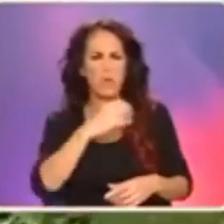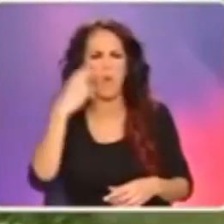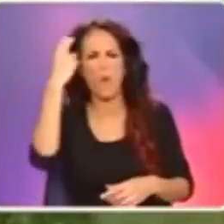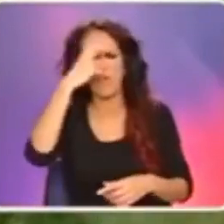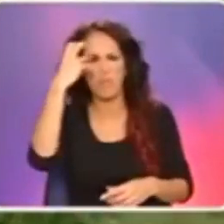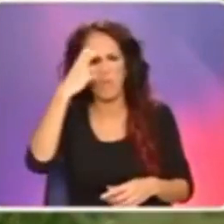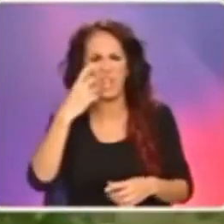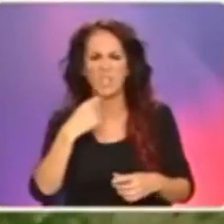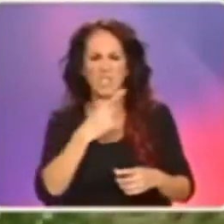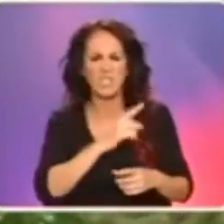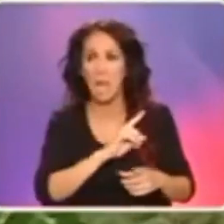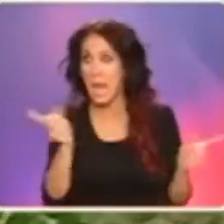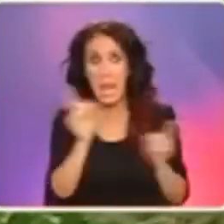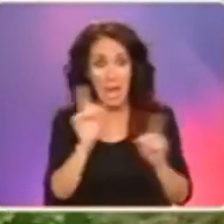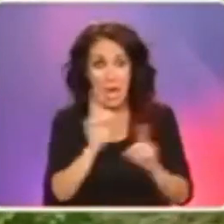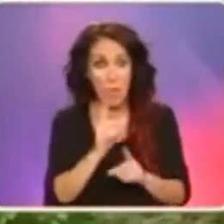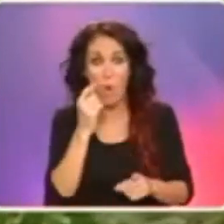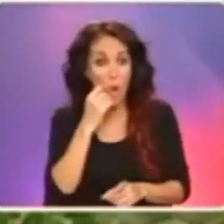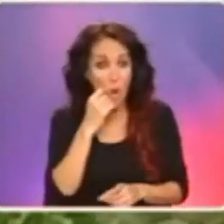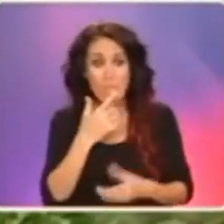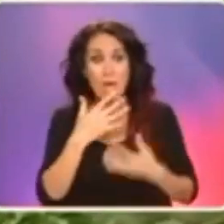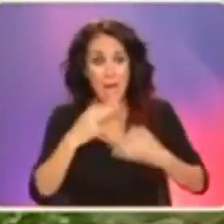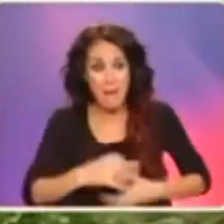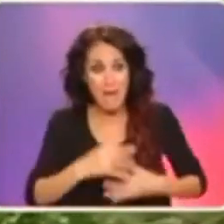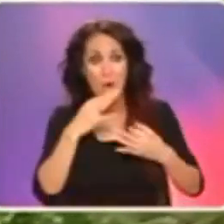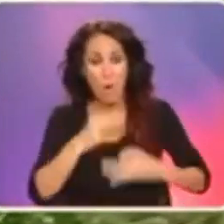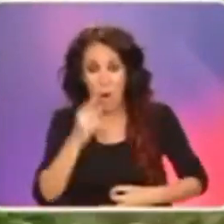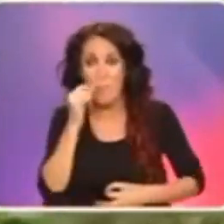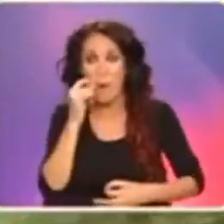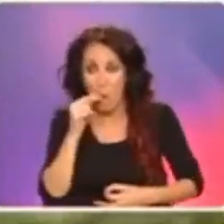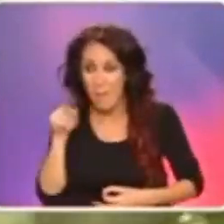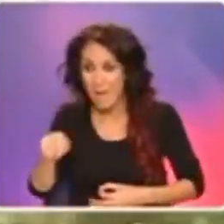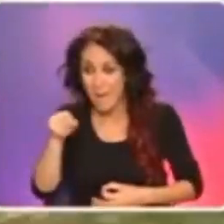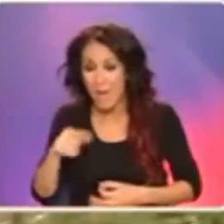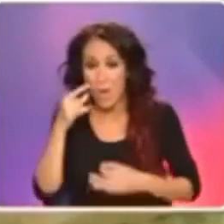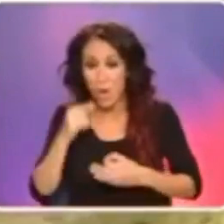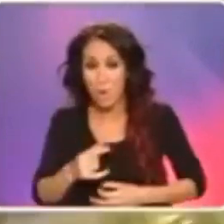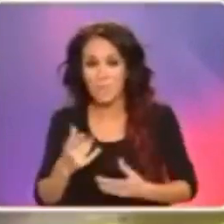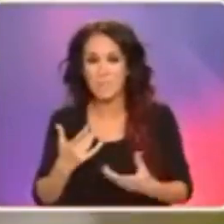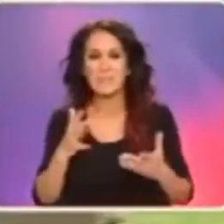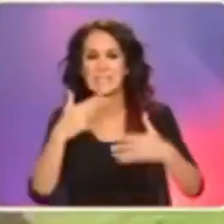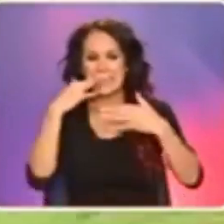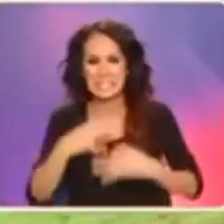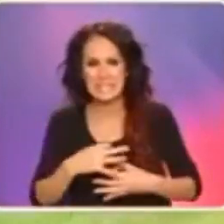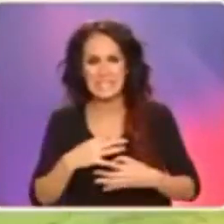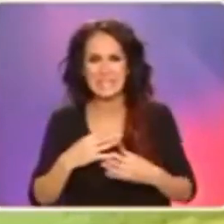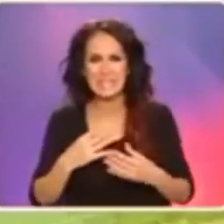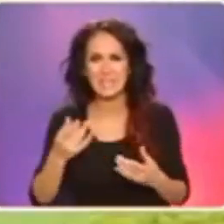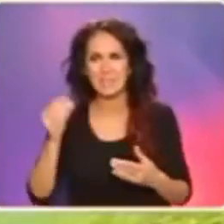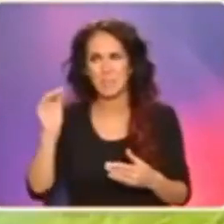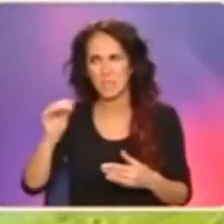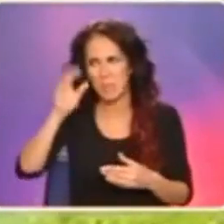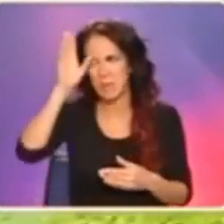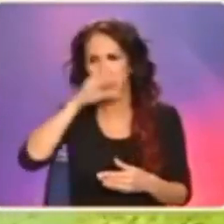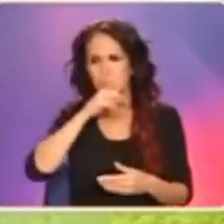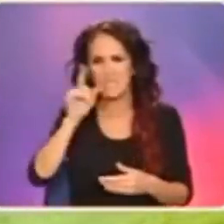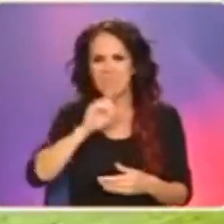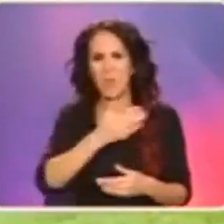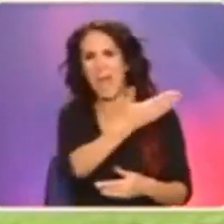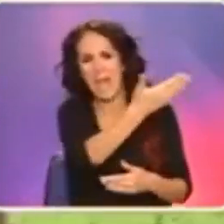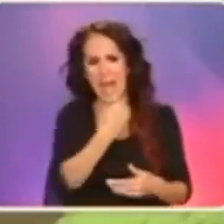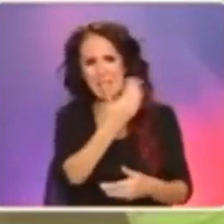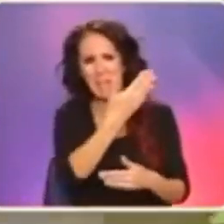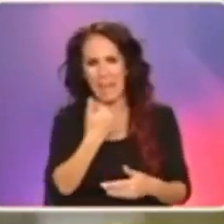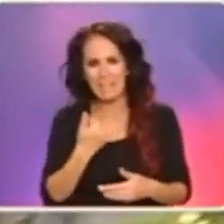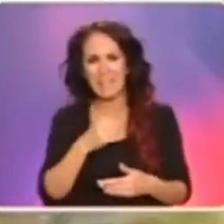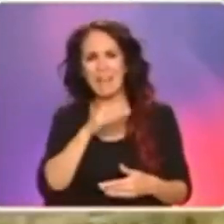disse, não é um porco nem uma ovelha, certezamente é um homem. O que eu não tenho é bem a certeza para chamar as autoridades. Queria que tu viesses para